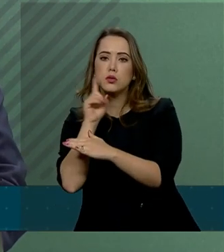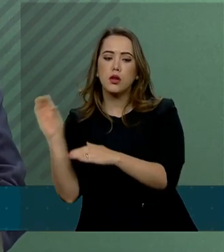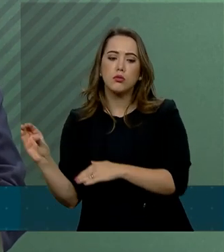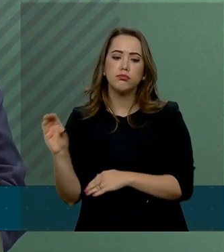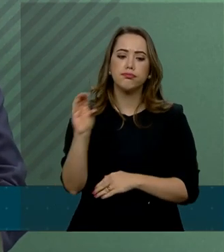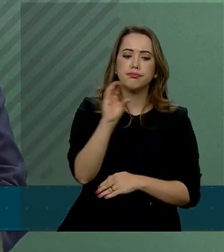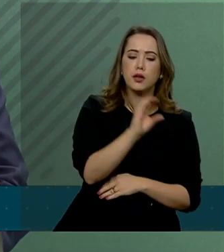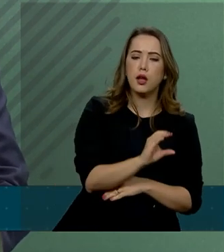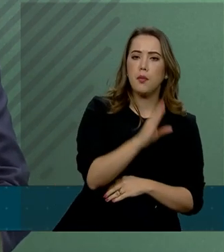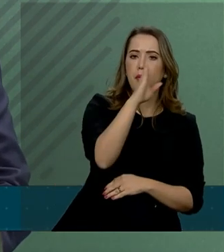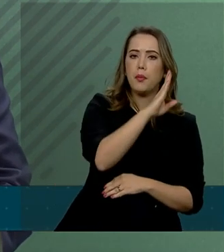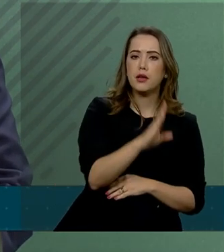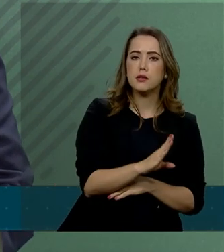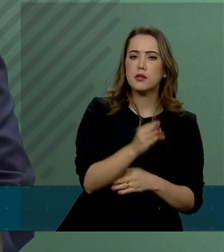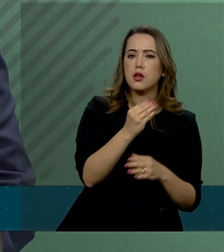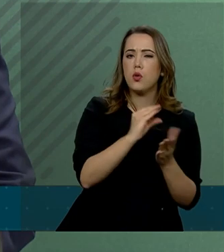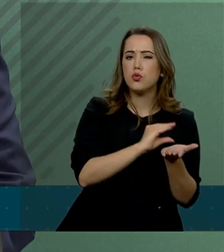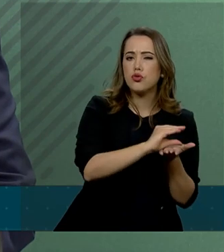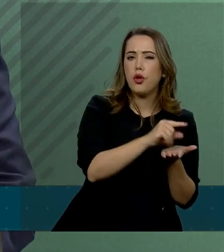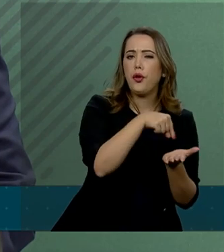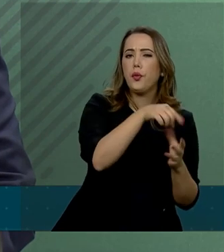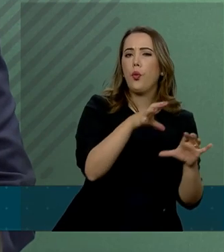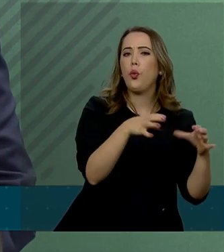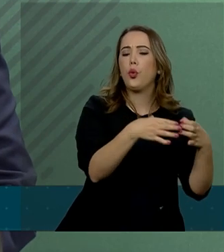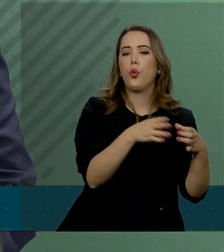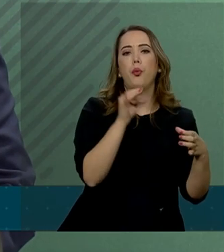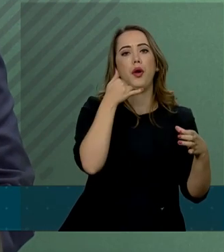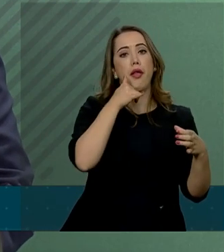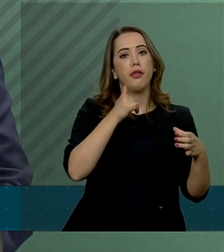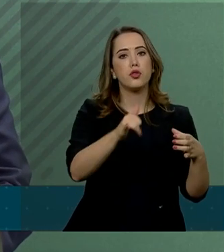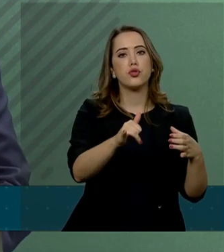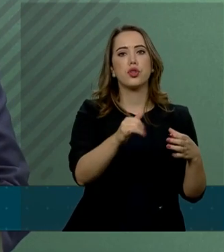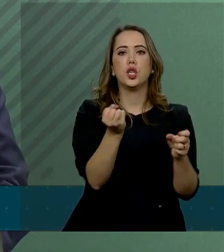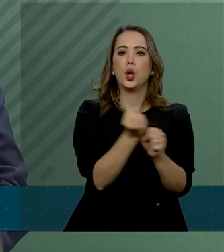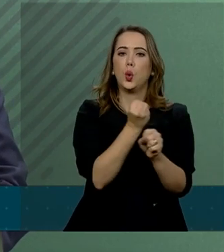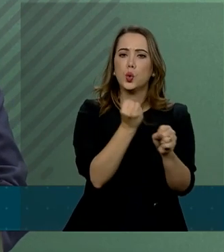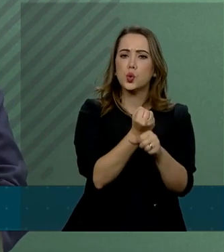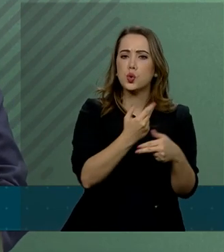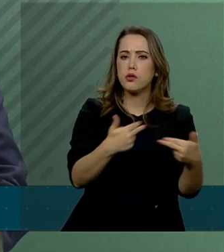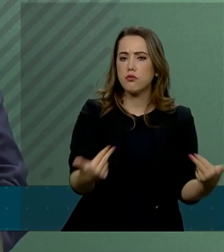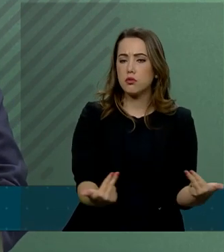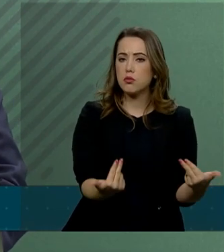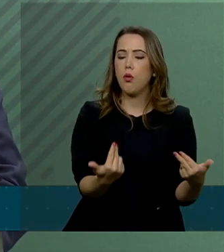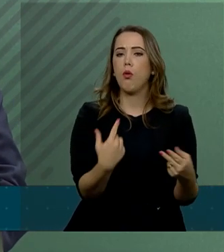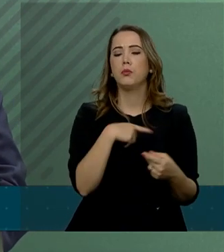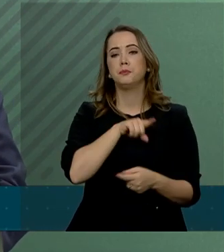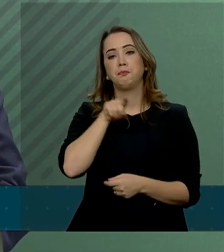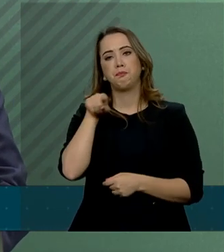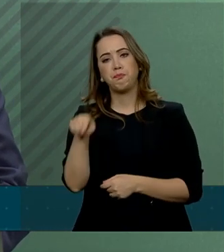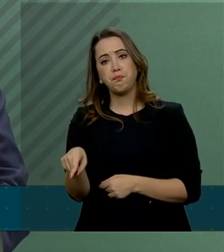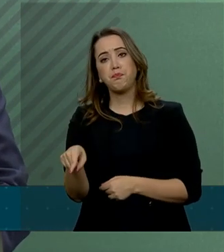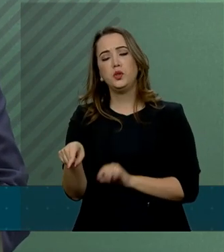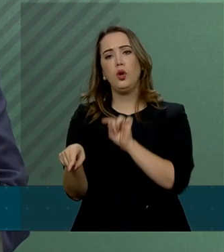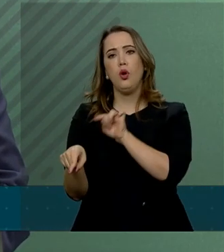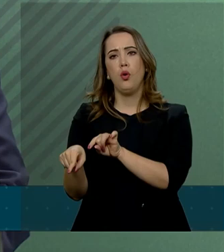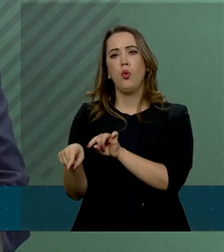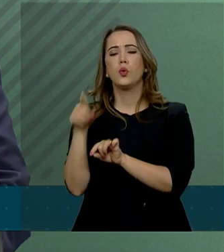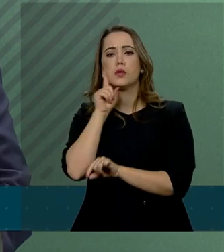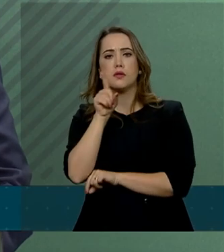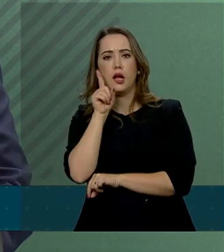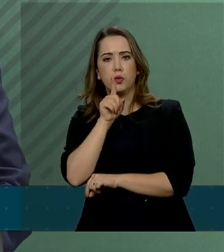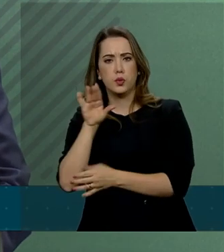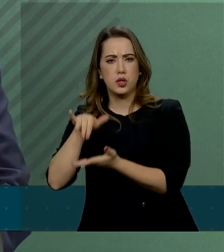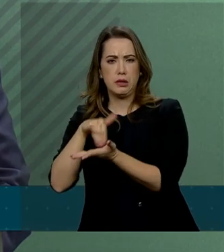e da infraestrutura no brasil o secretário voz referiu se positivamente